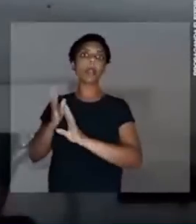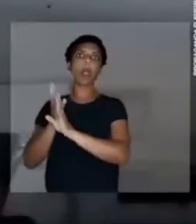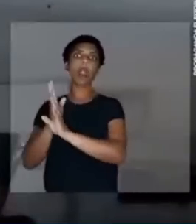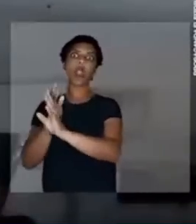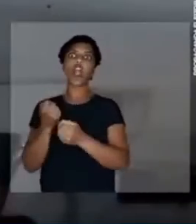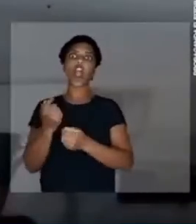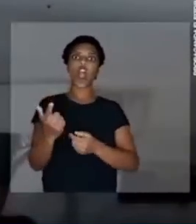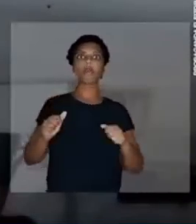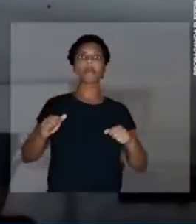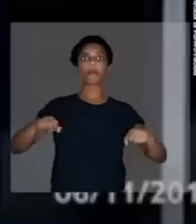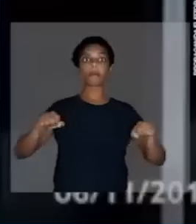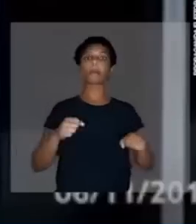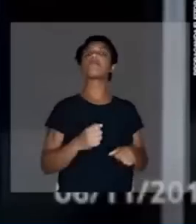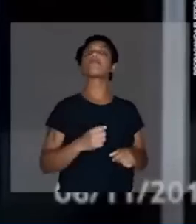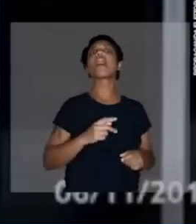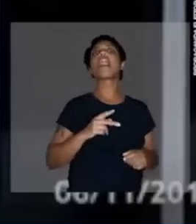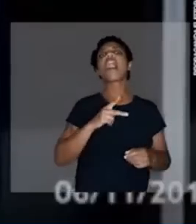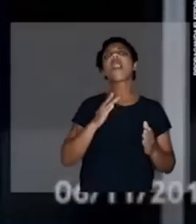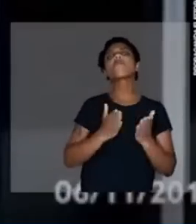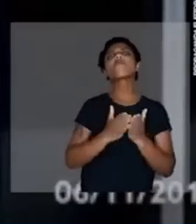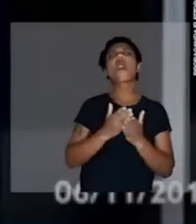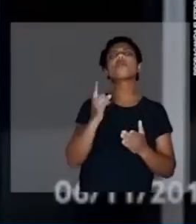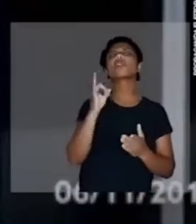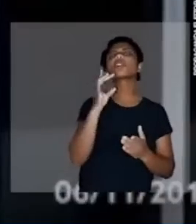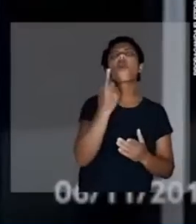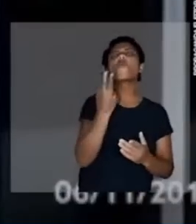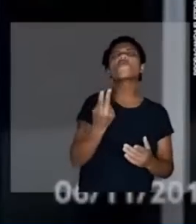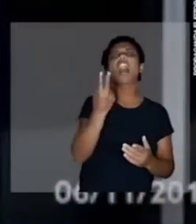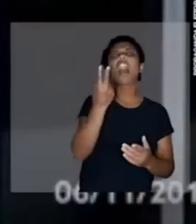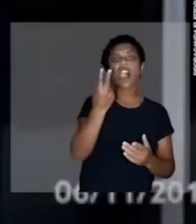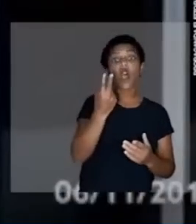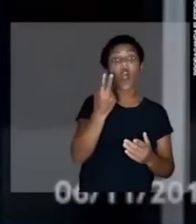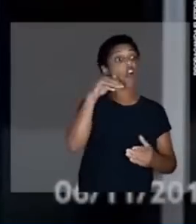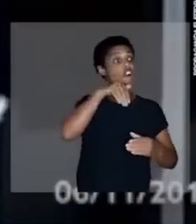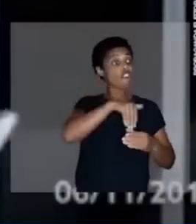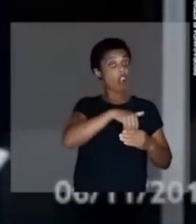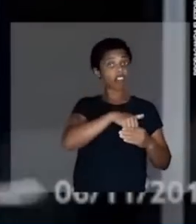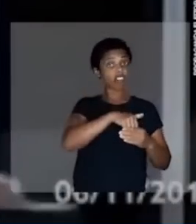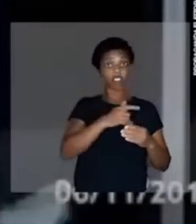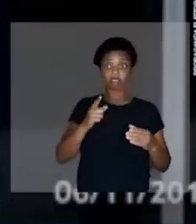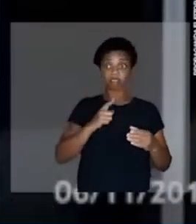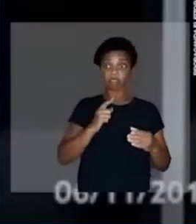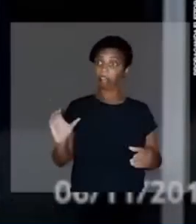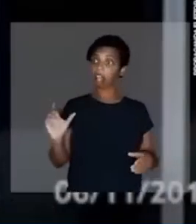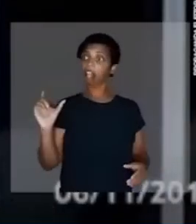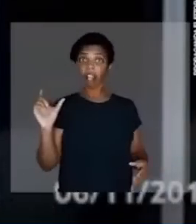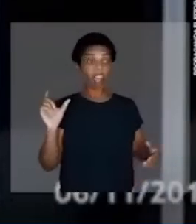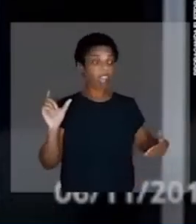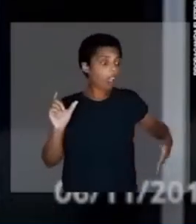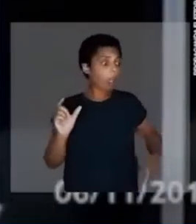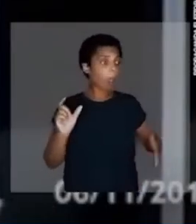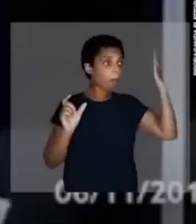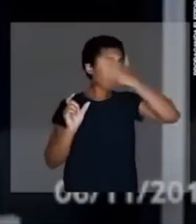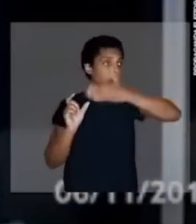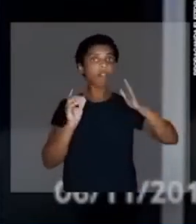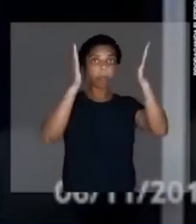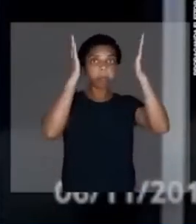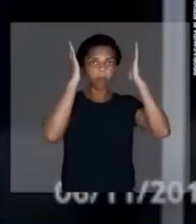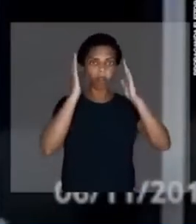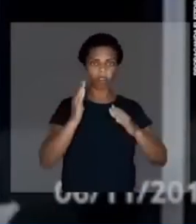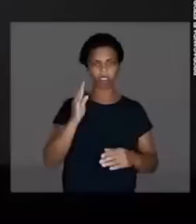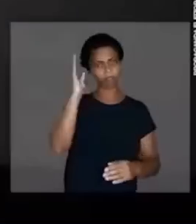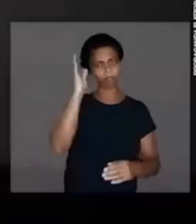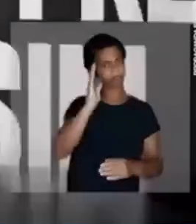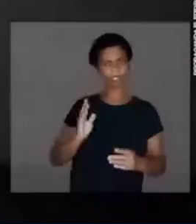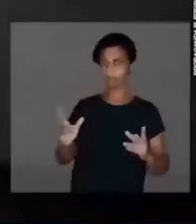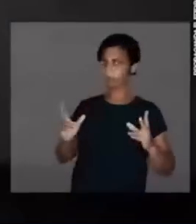fila pra comprar jatinhos. Só tem uma utilidade do pobre no nosso país aqui. Votar! Tito eleitor na mão e com diploma de burro